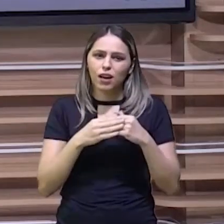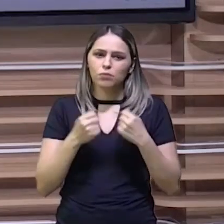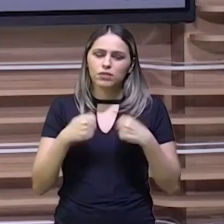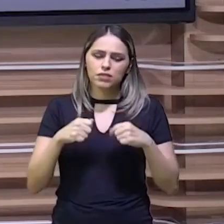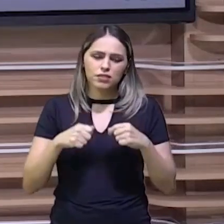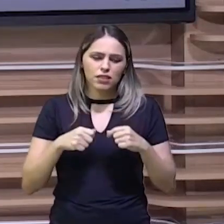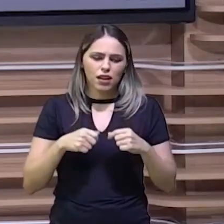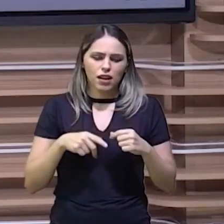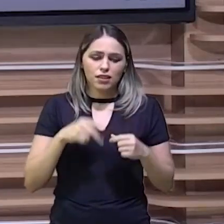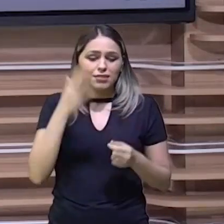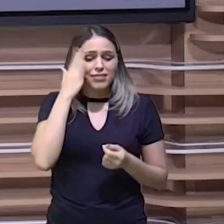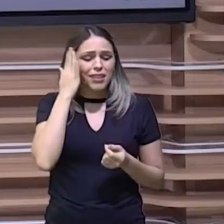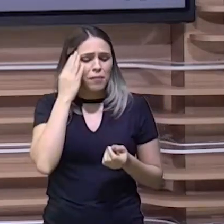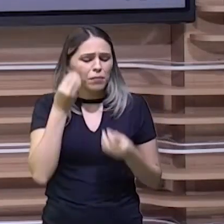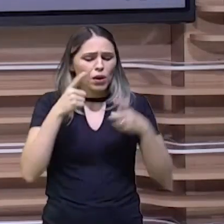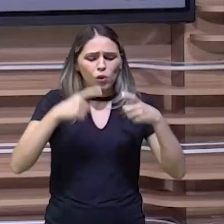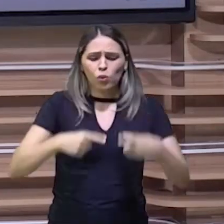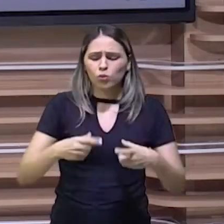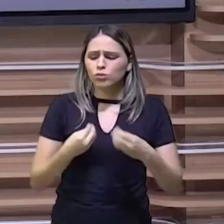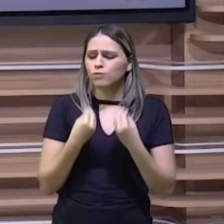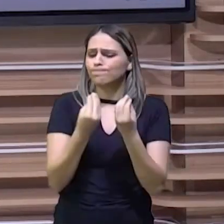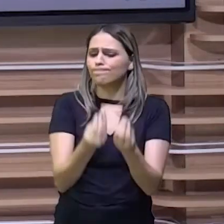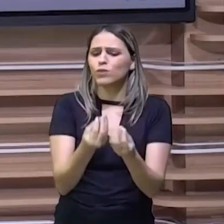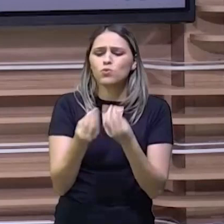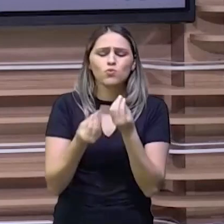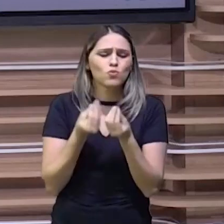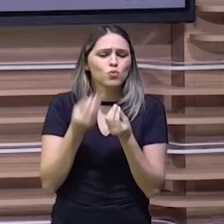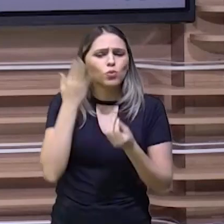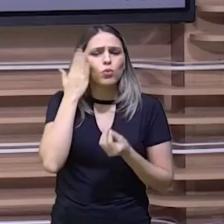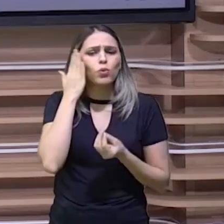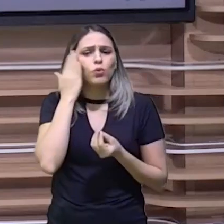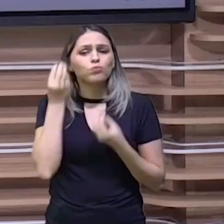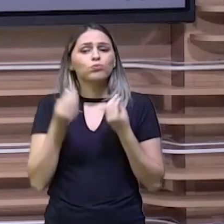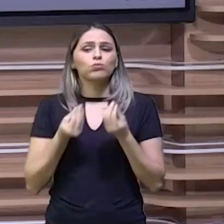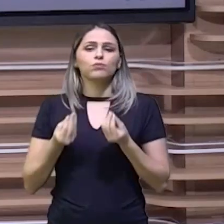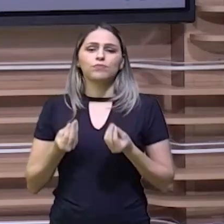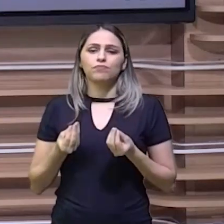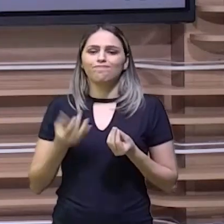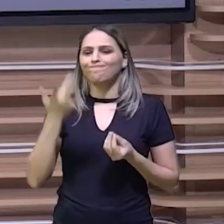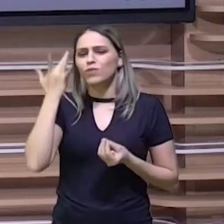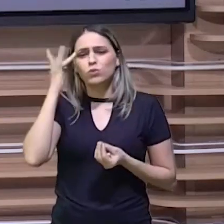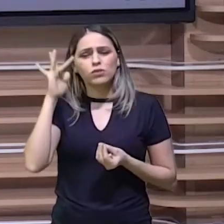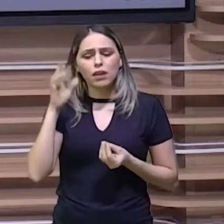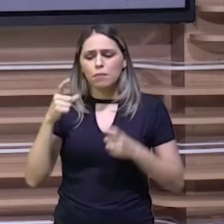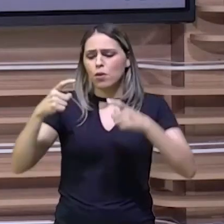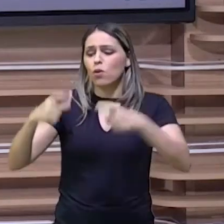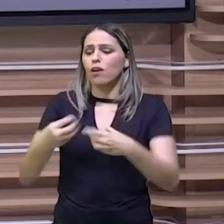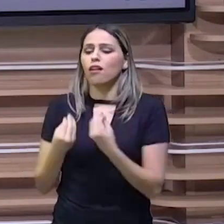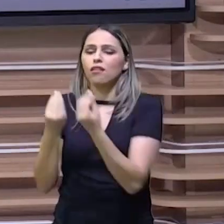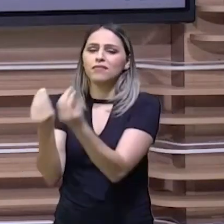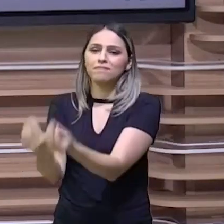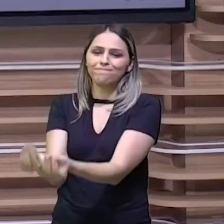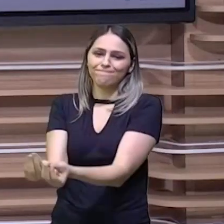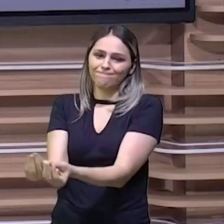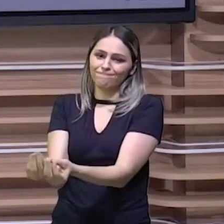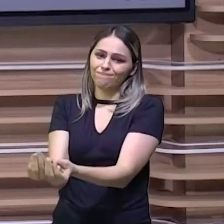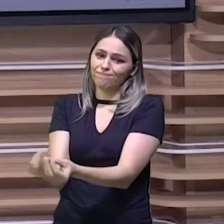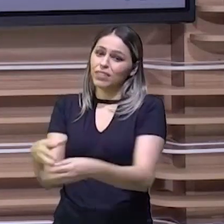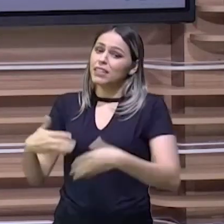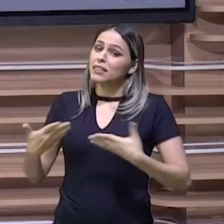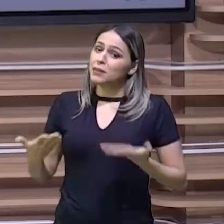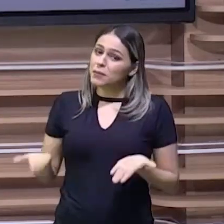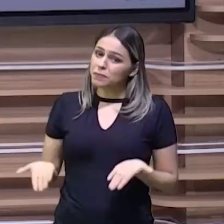e o nome de onde essa pessoa mora, como é que o carteiro ele vai saber? Ele não vai entregar, não é verdade? Para isso,